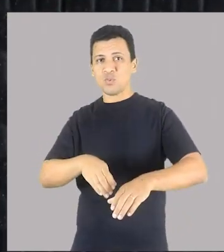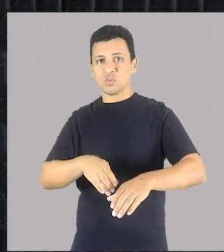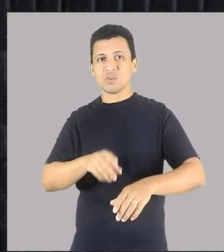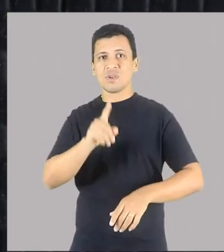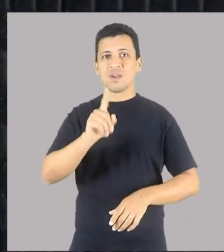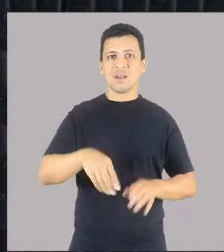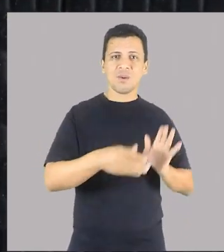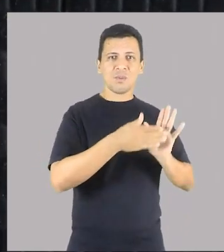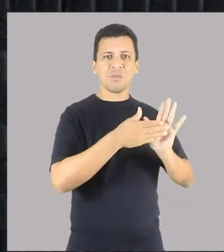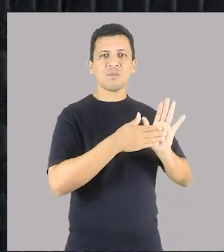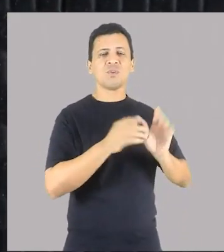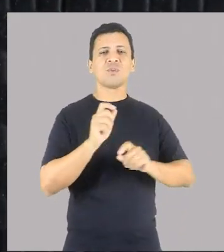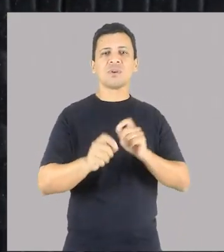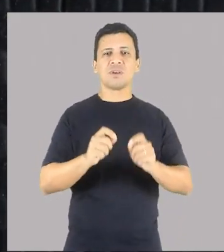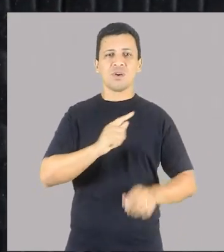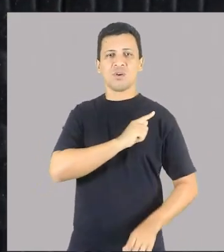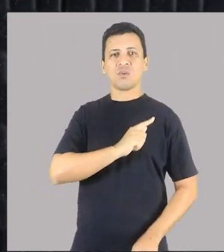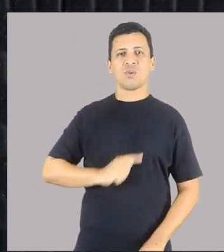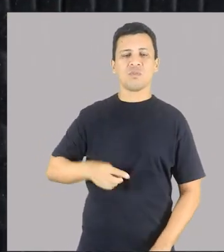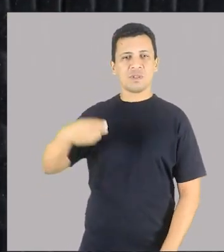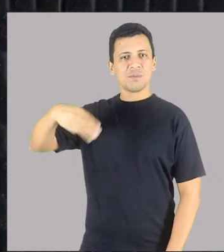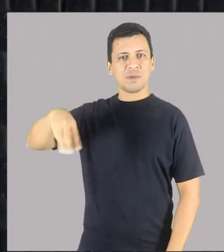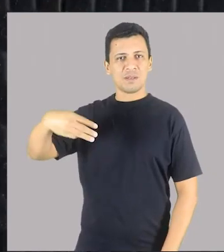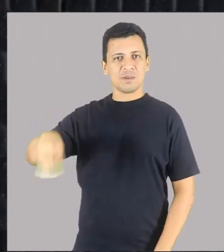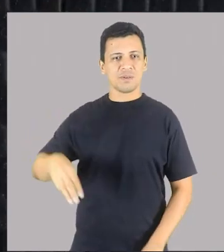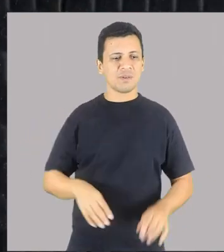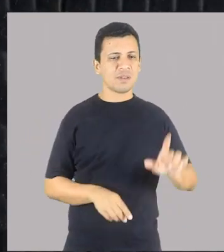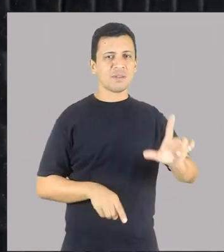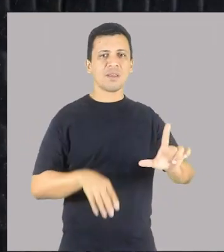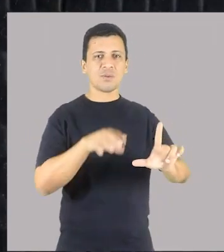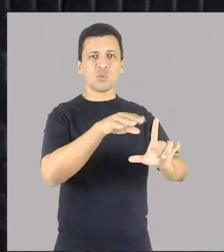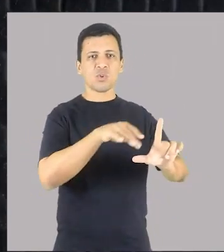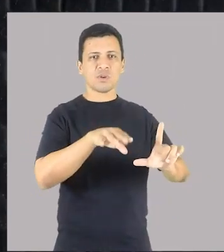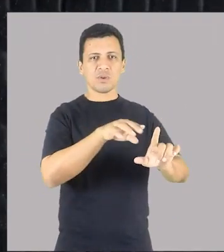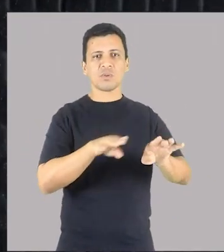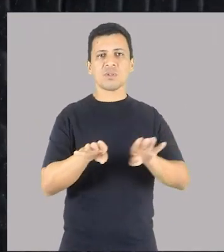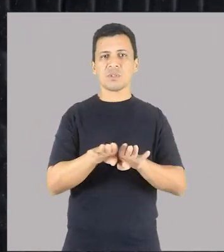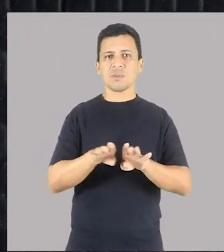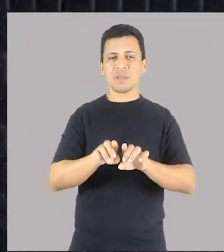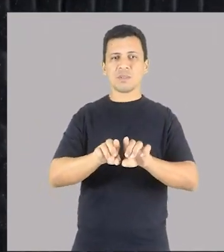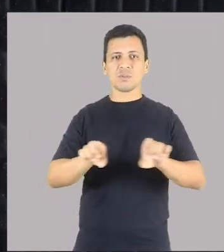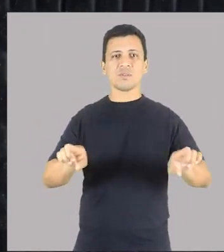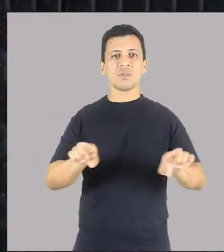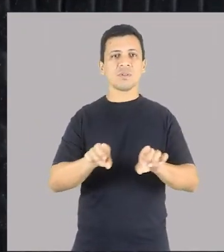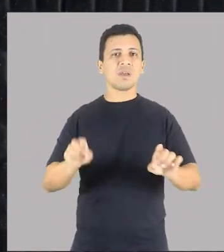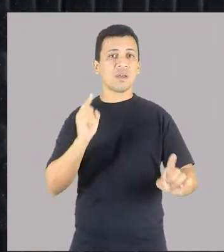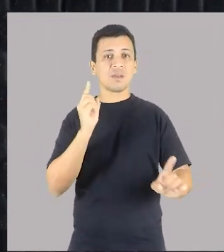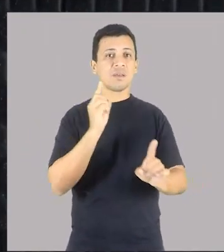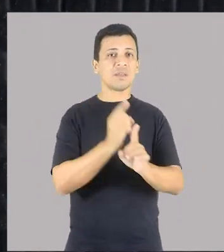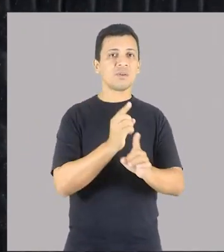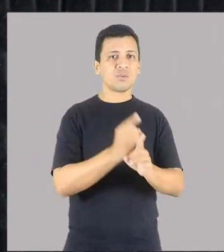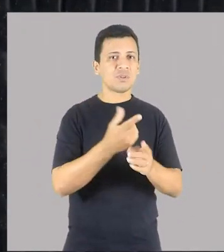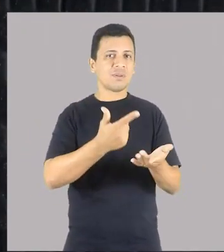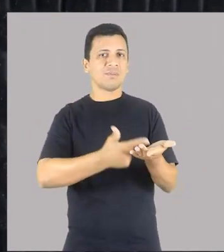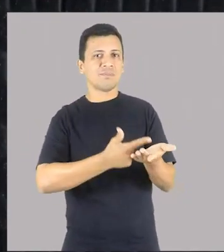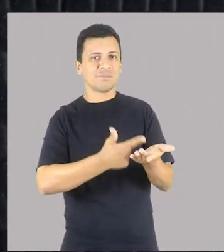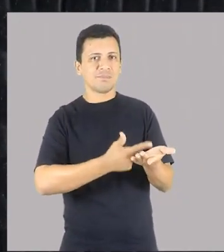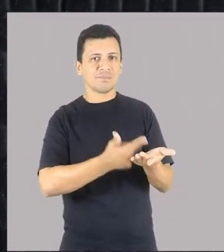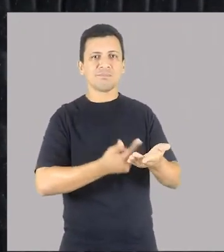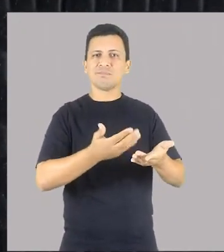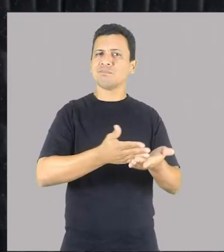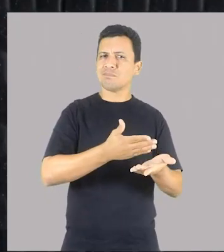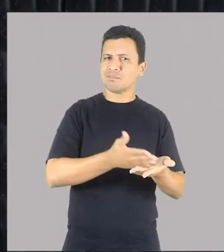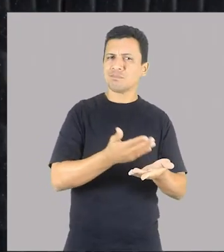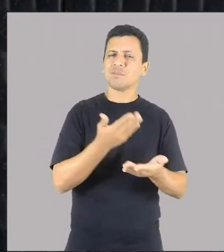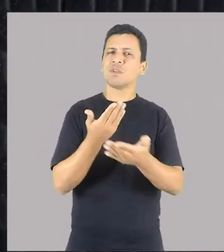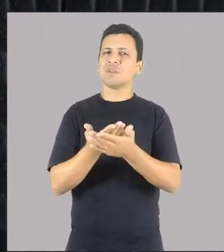Estado do Maranhão. No QR Code e no link na descrição desse vídeo, você pode encontrar apostilas para